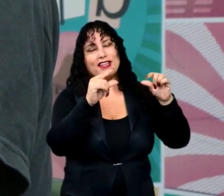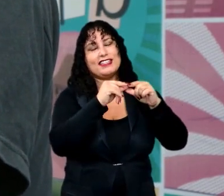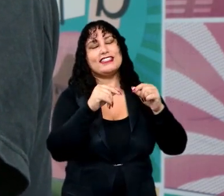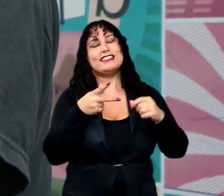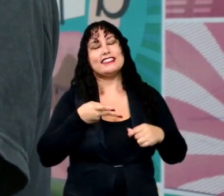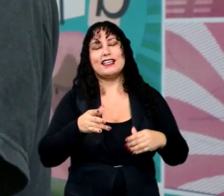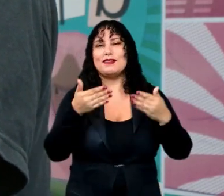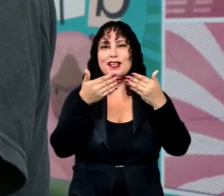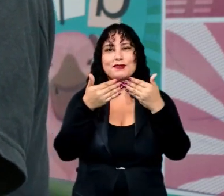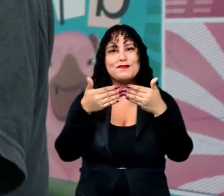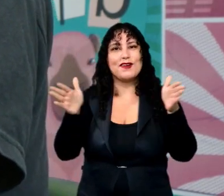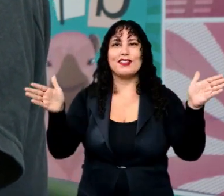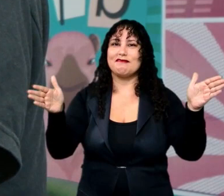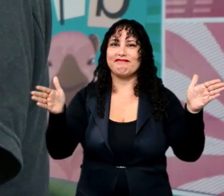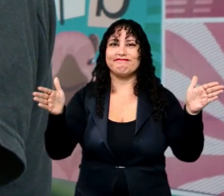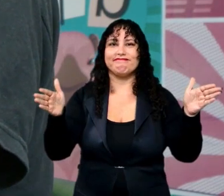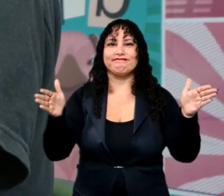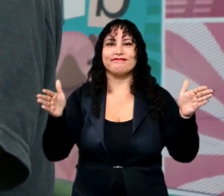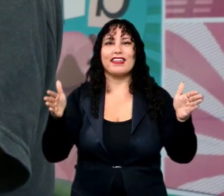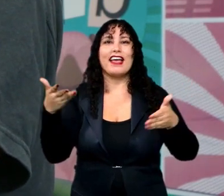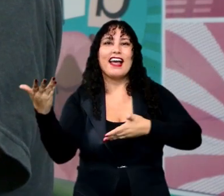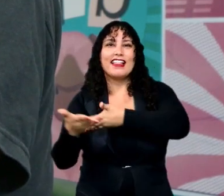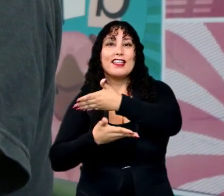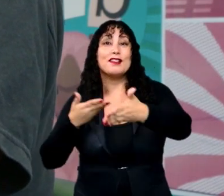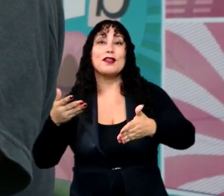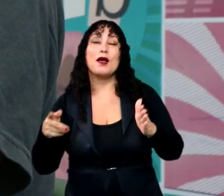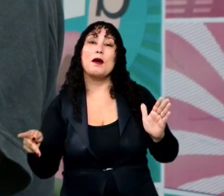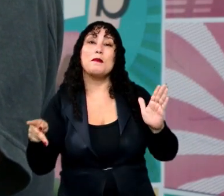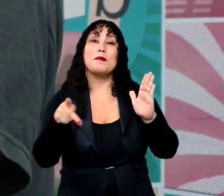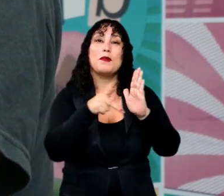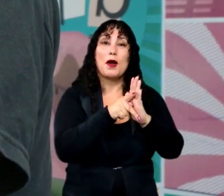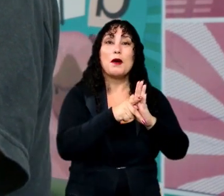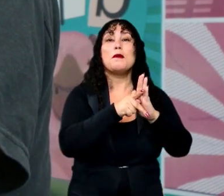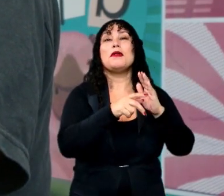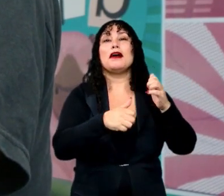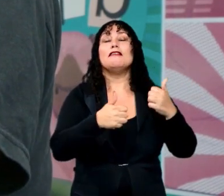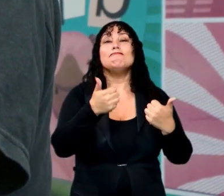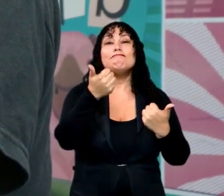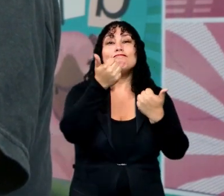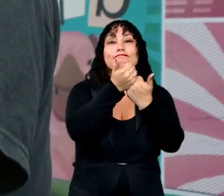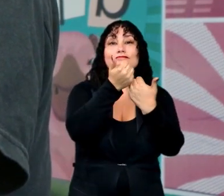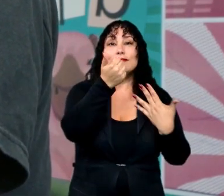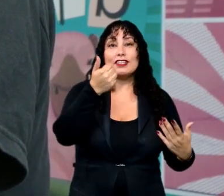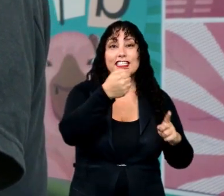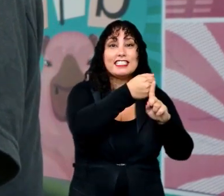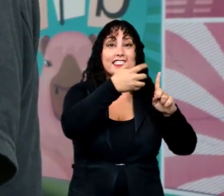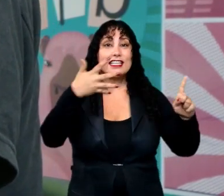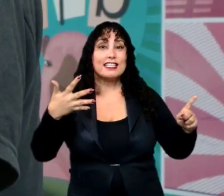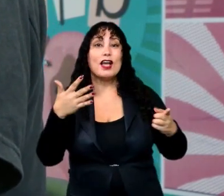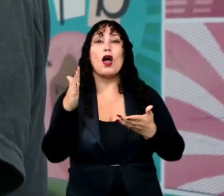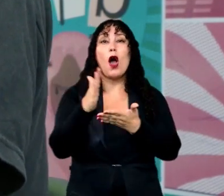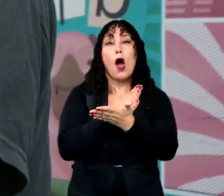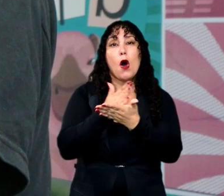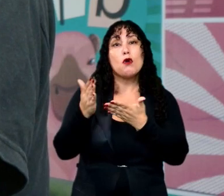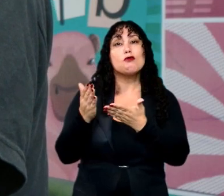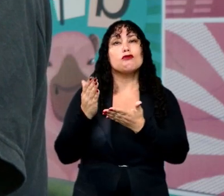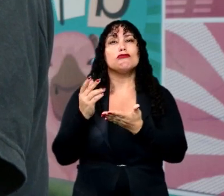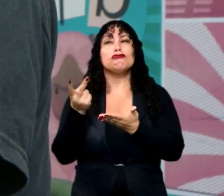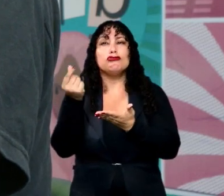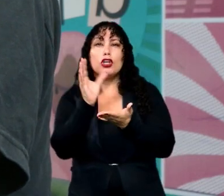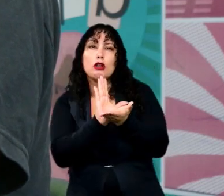abertas Então por intermédio da pró retoria de extensão eh alguns recursos que vocês